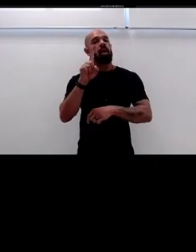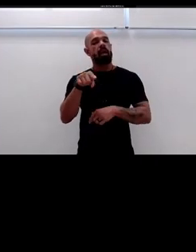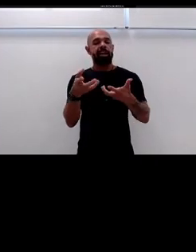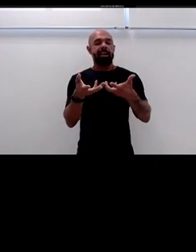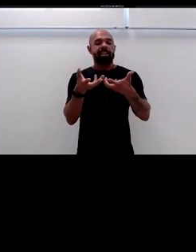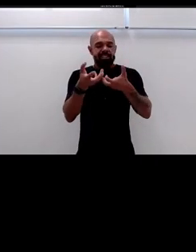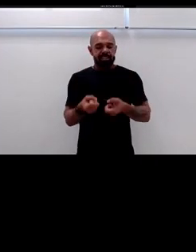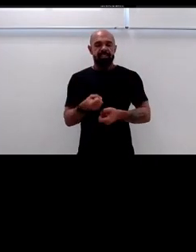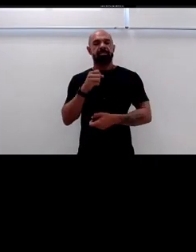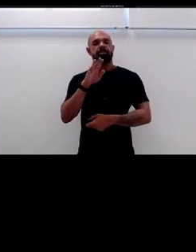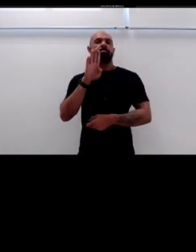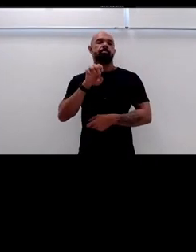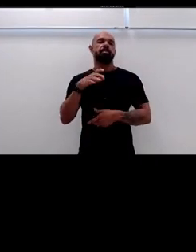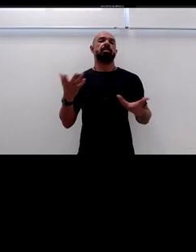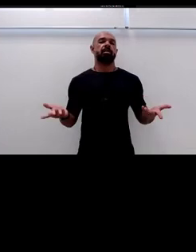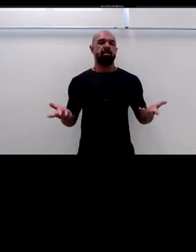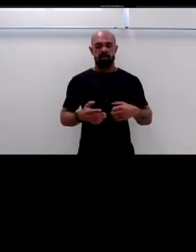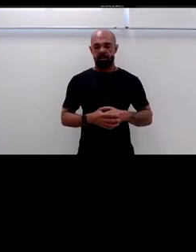bem.